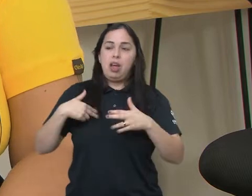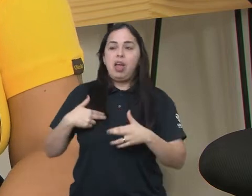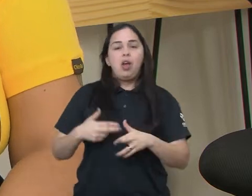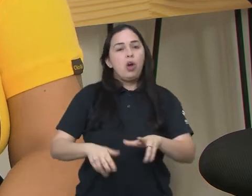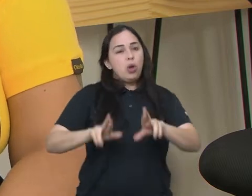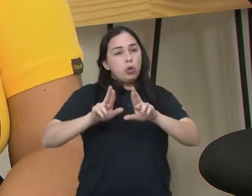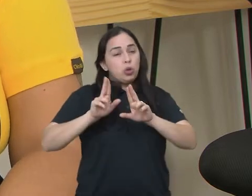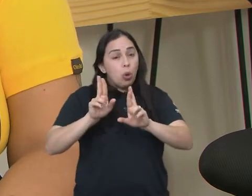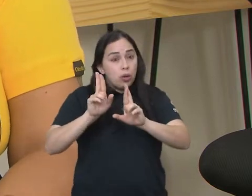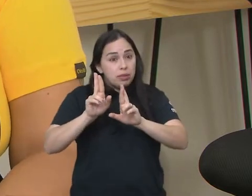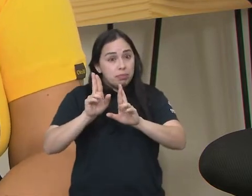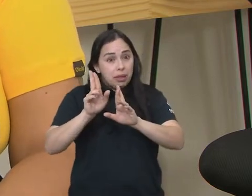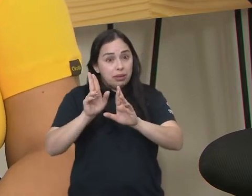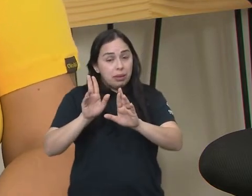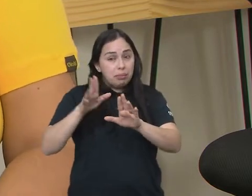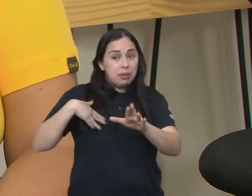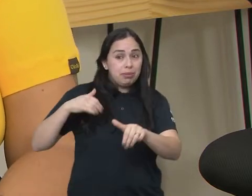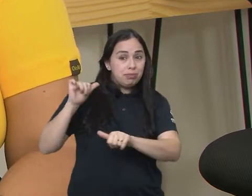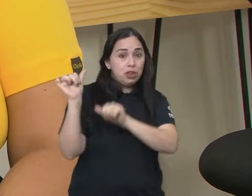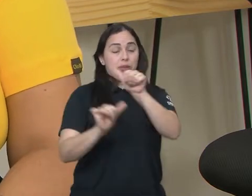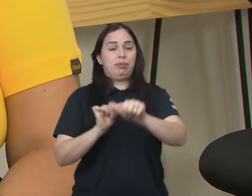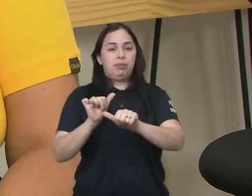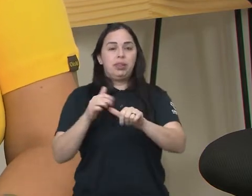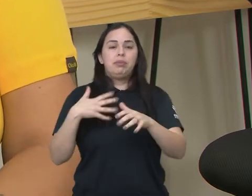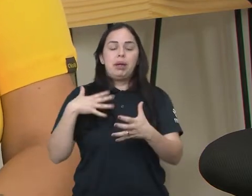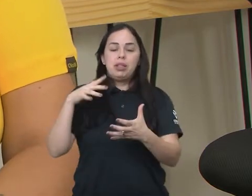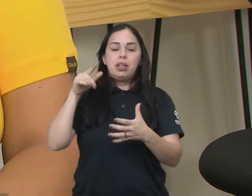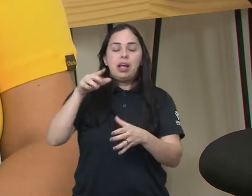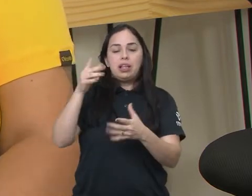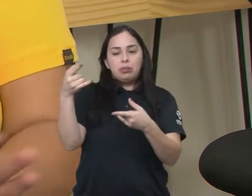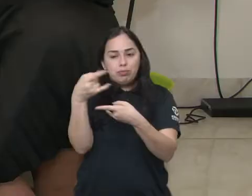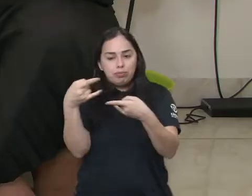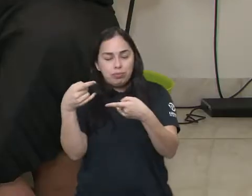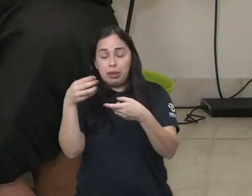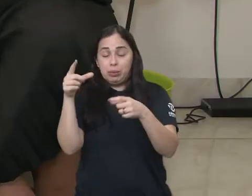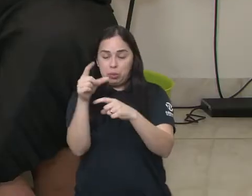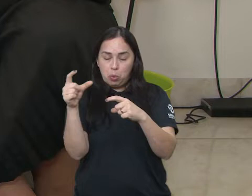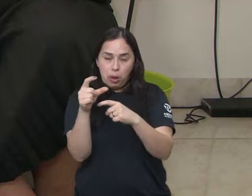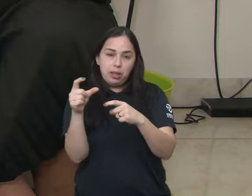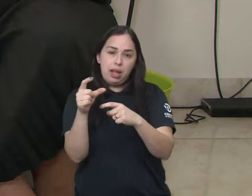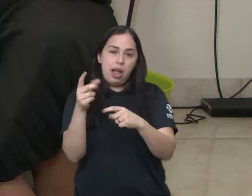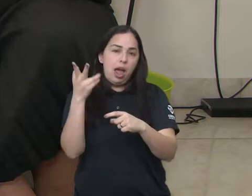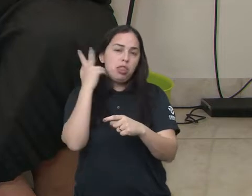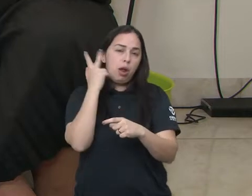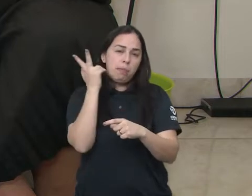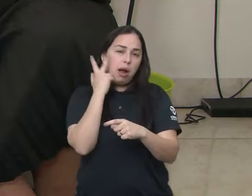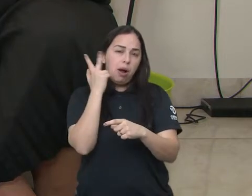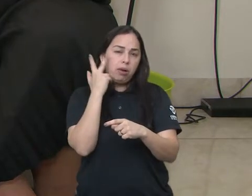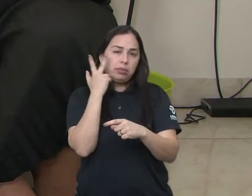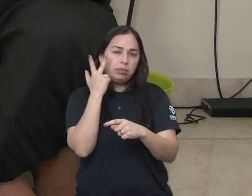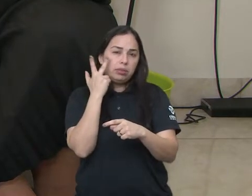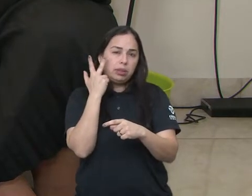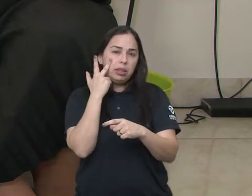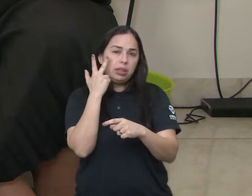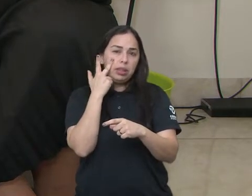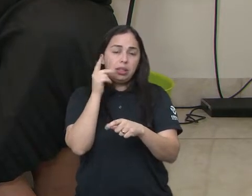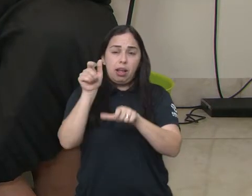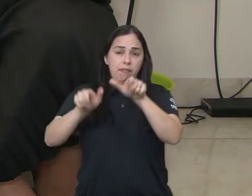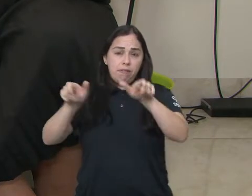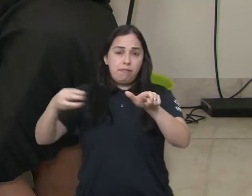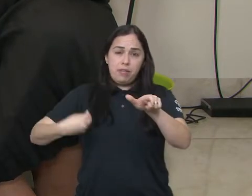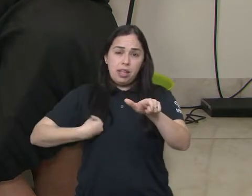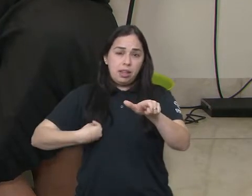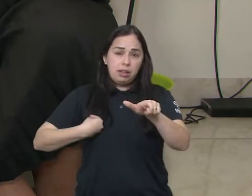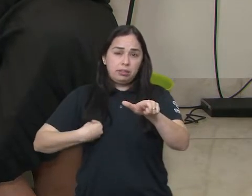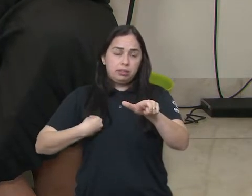do quadrinho. Mas no quadrinho, questiona, ainda é muito comum e normal a vida das